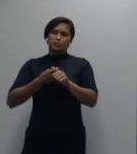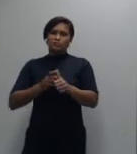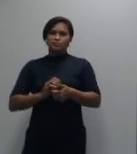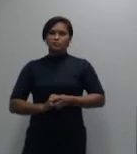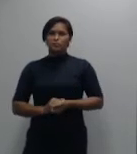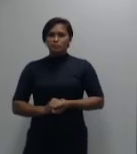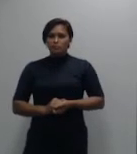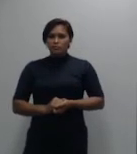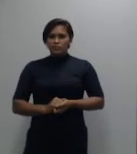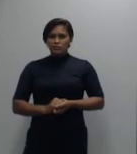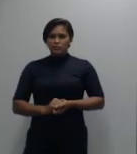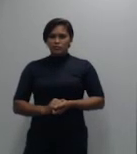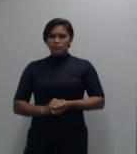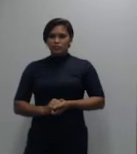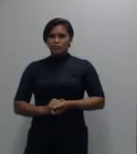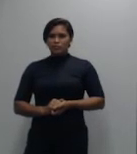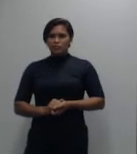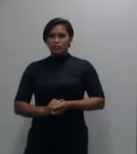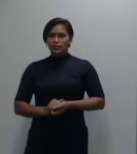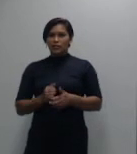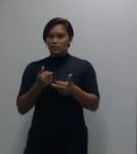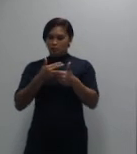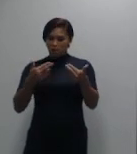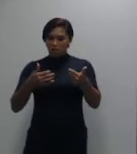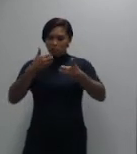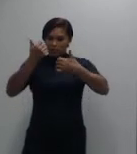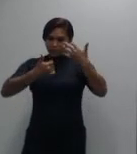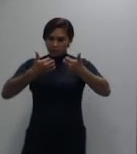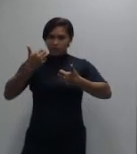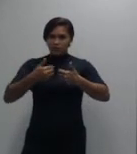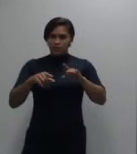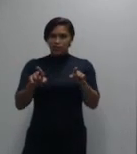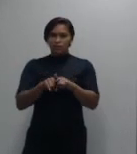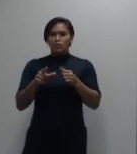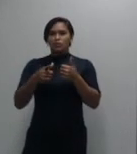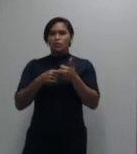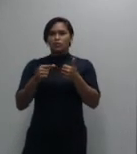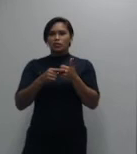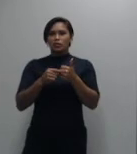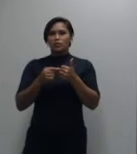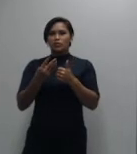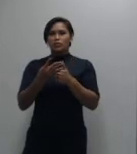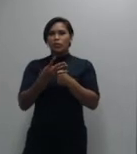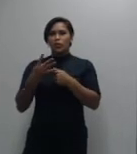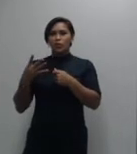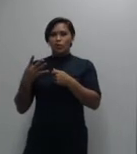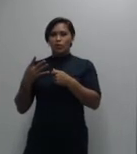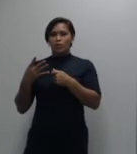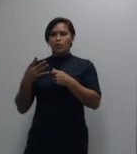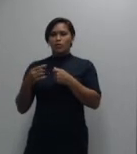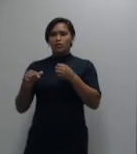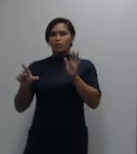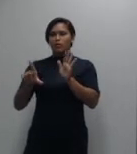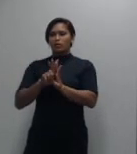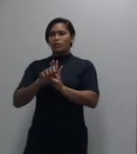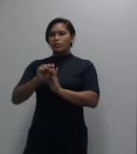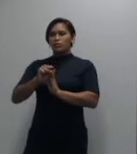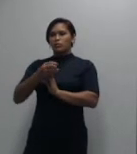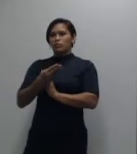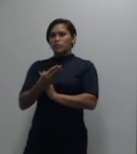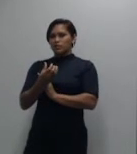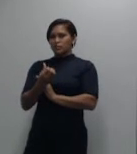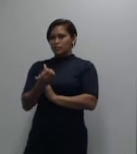o OK tá muito vendido no artigo 4º da Lei